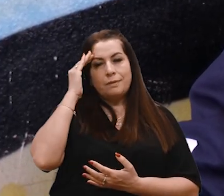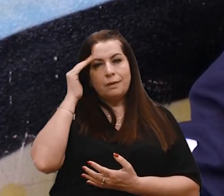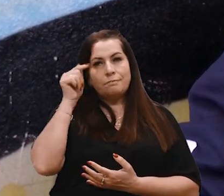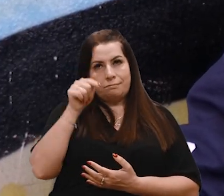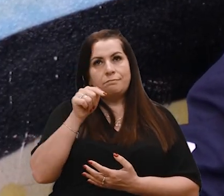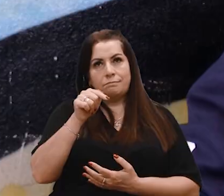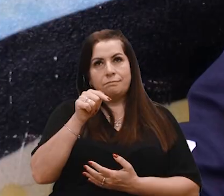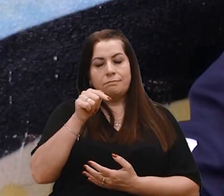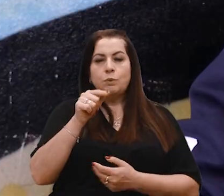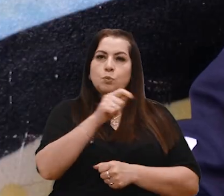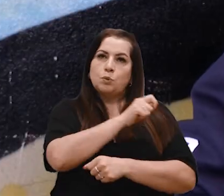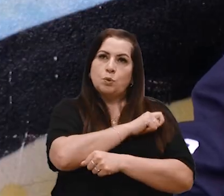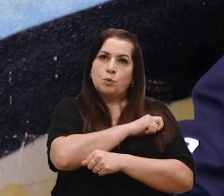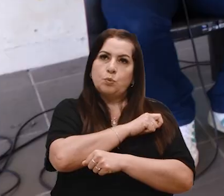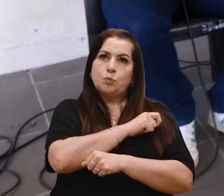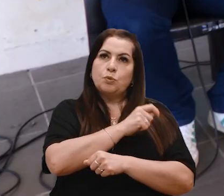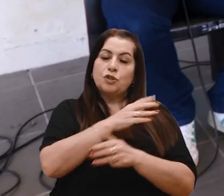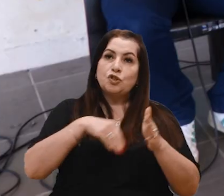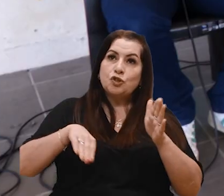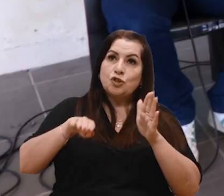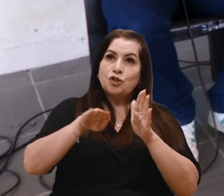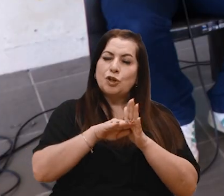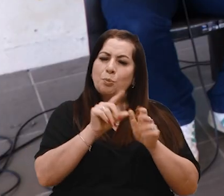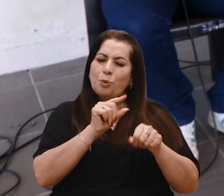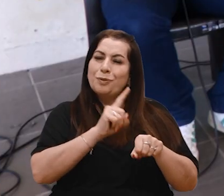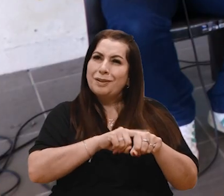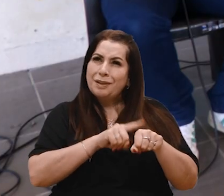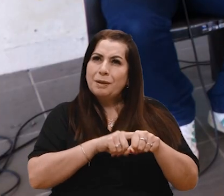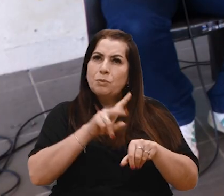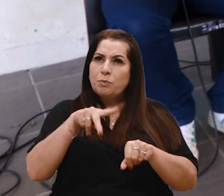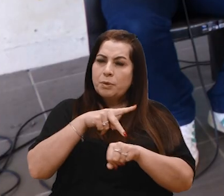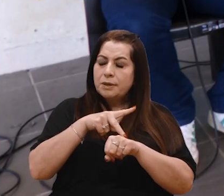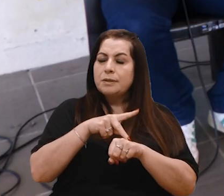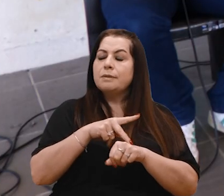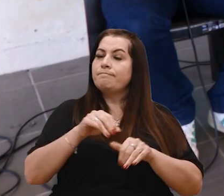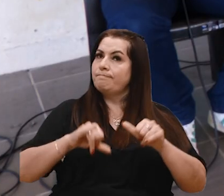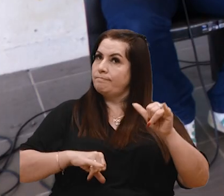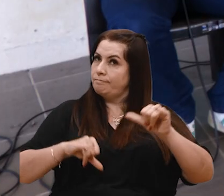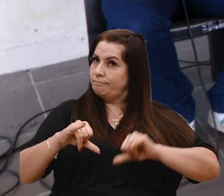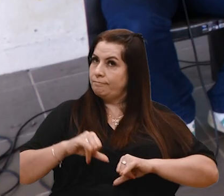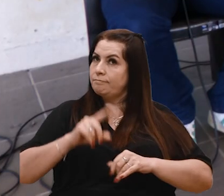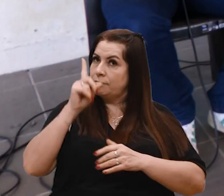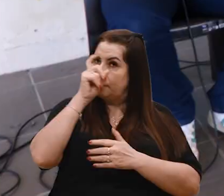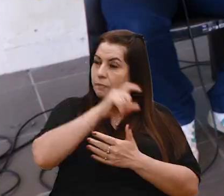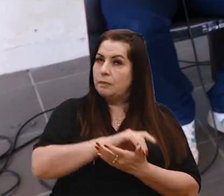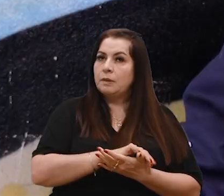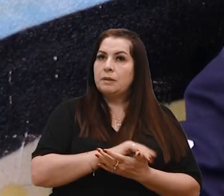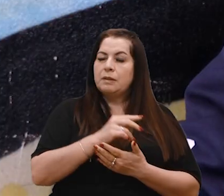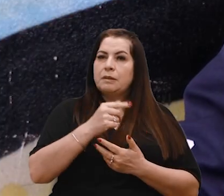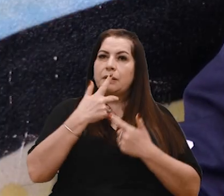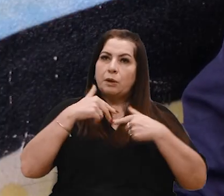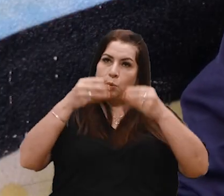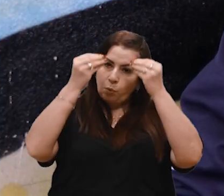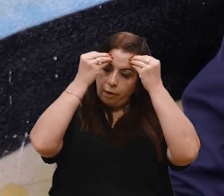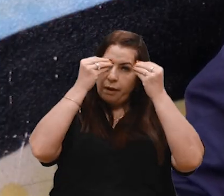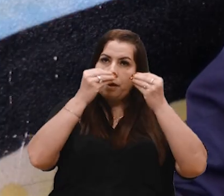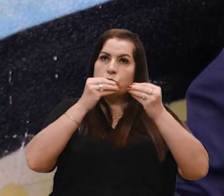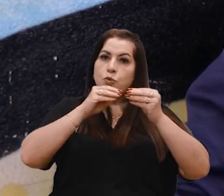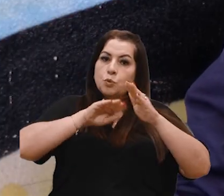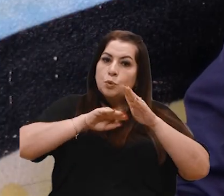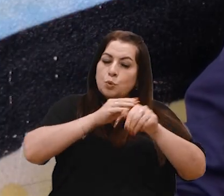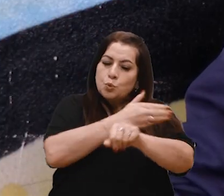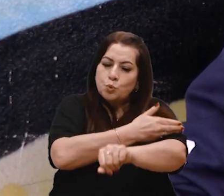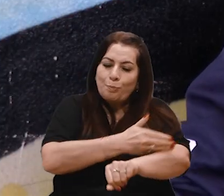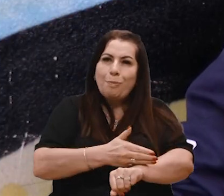eu consigo entender os estudantes que chegaram recentemente aqui no país e sofrem com essa dificuldade da